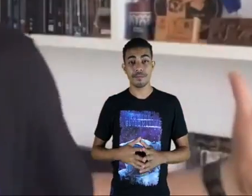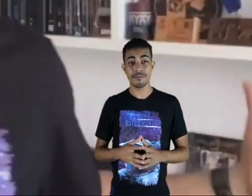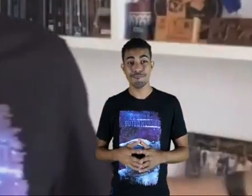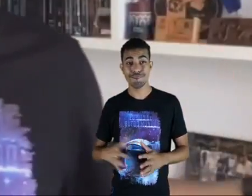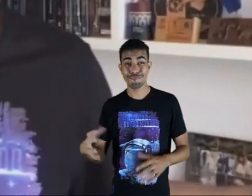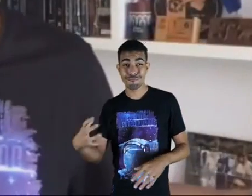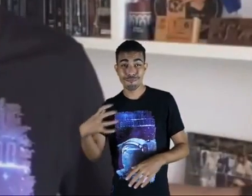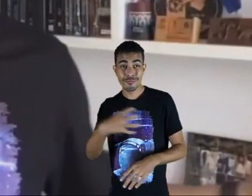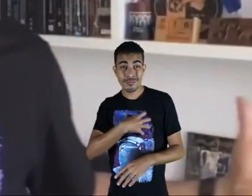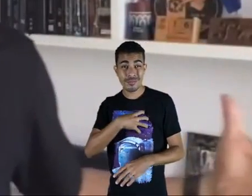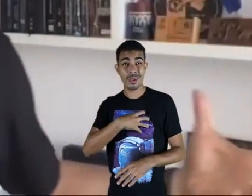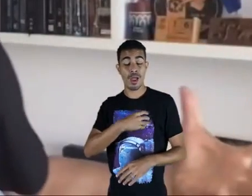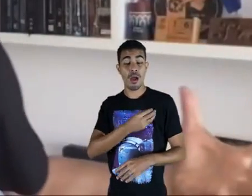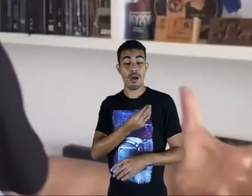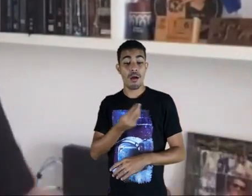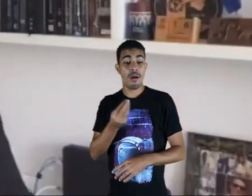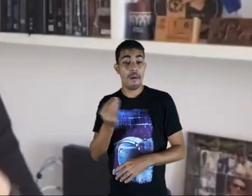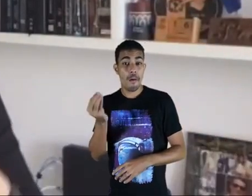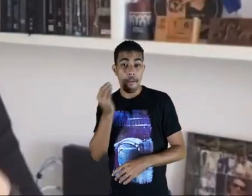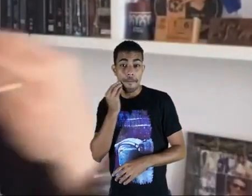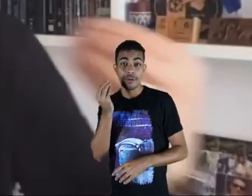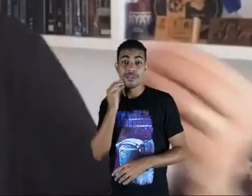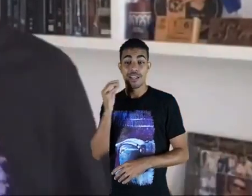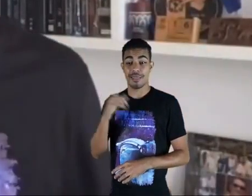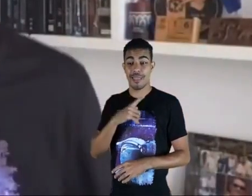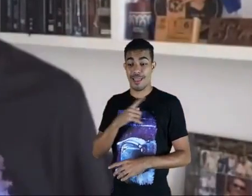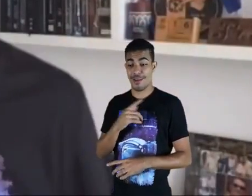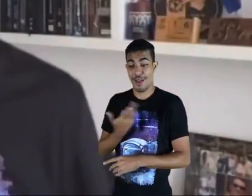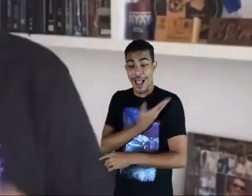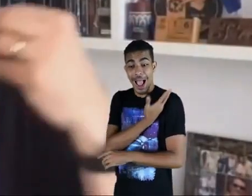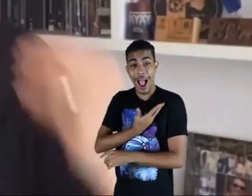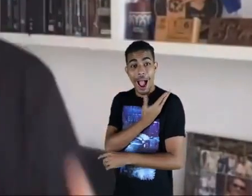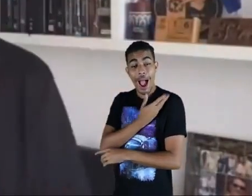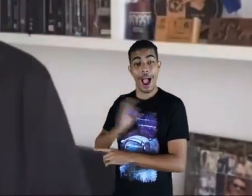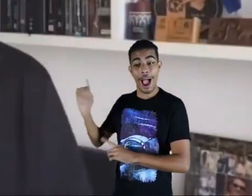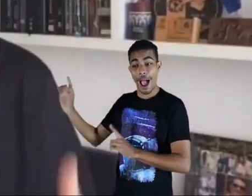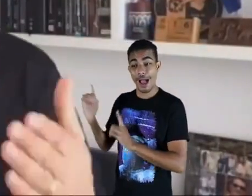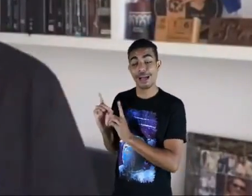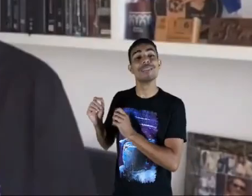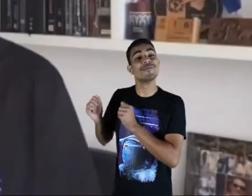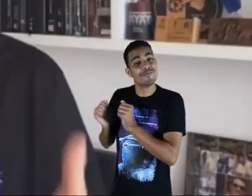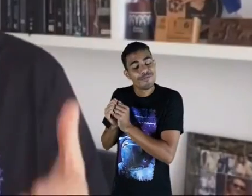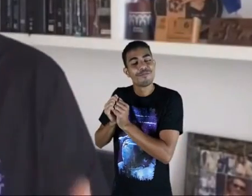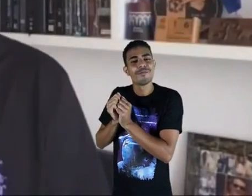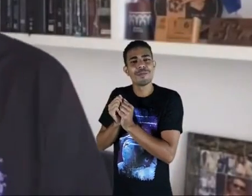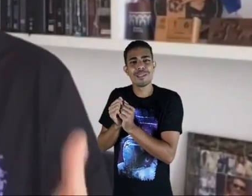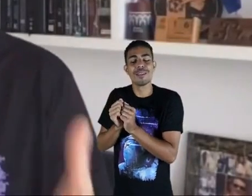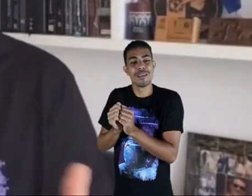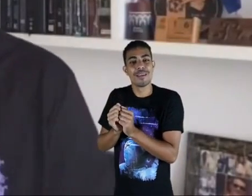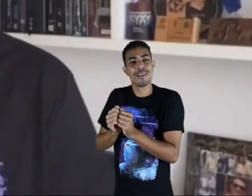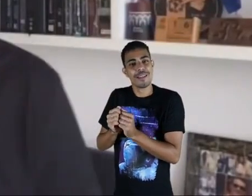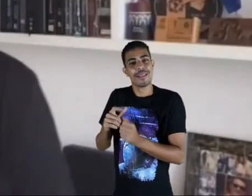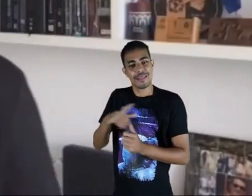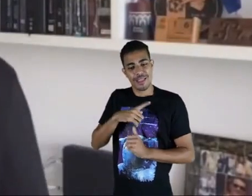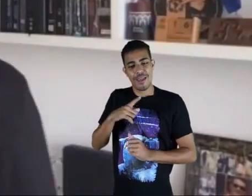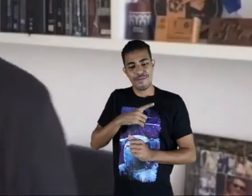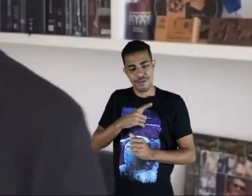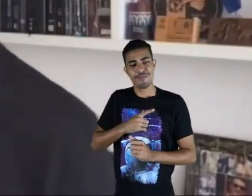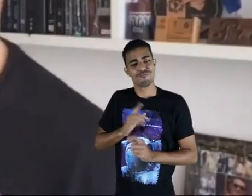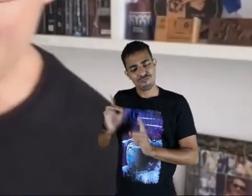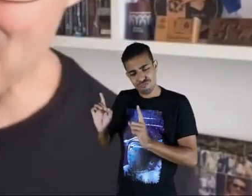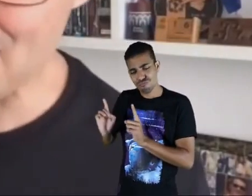sentiu essa oportunidade de viver uma amizade com Deus e curtiu cada momento da viagem com